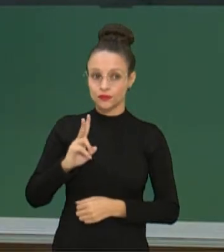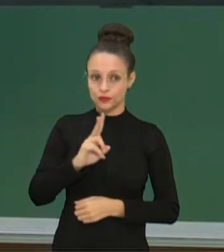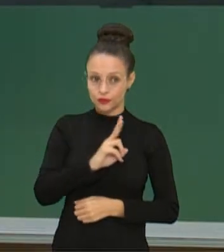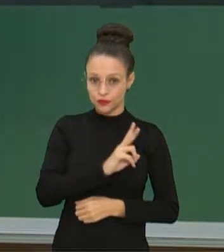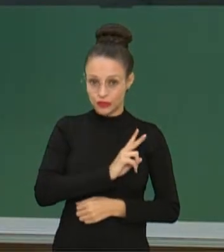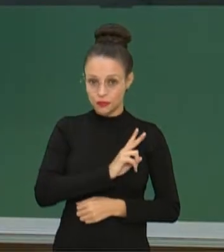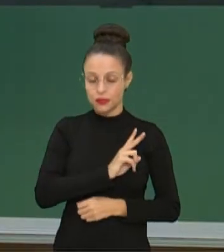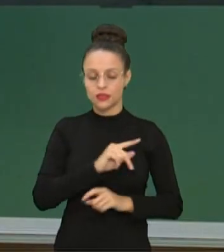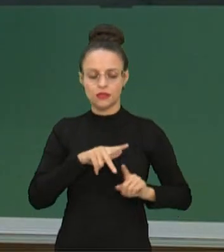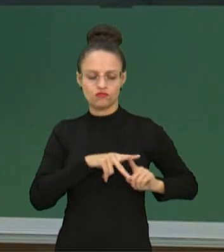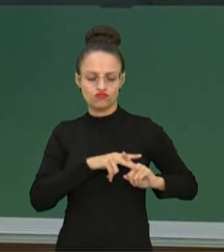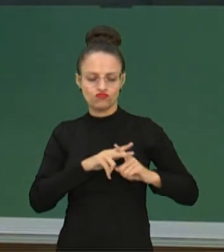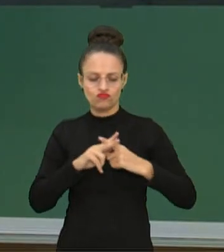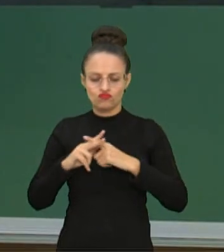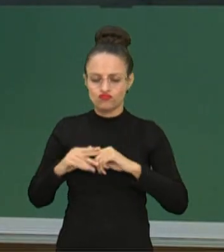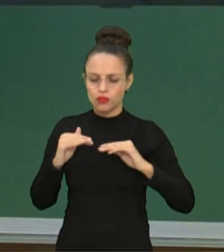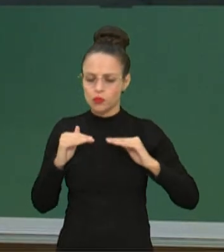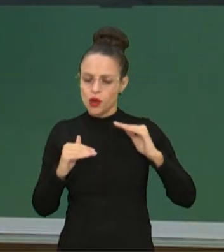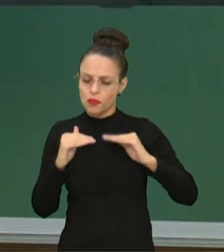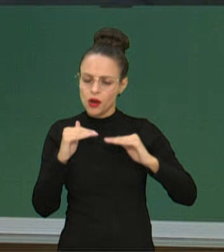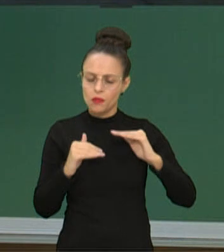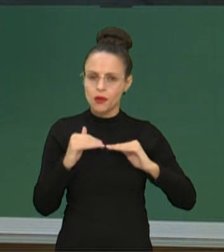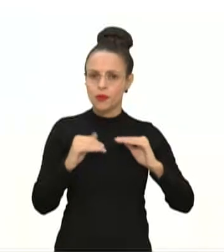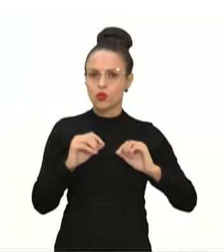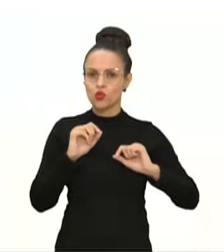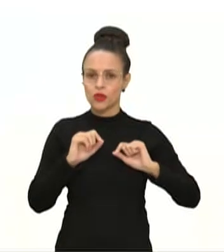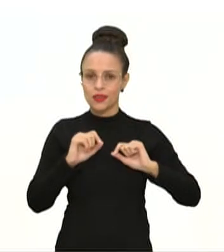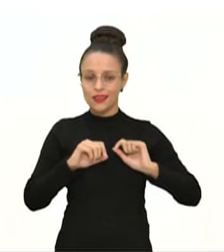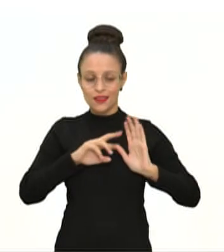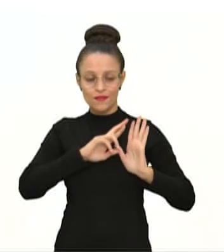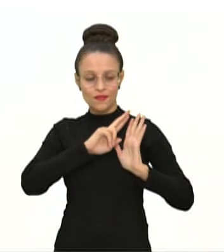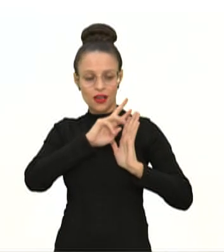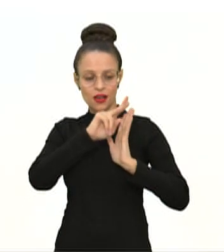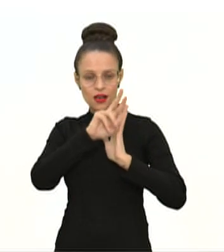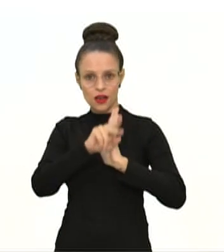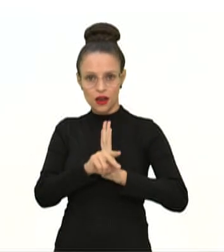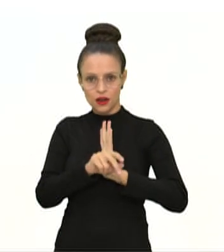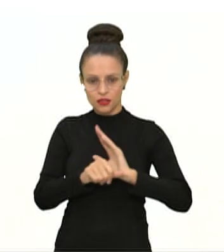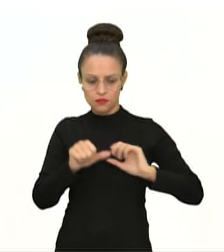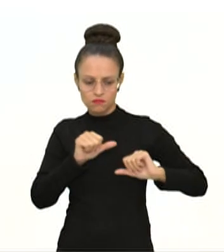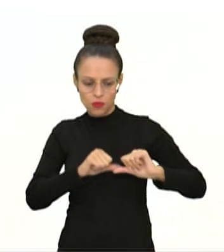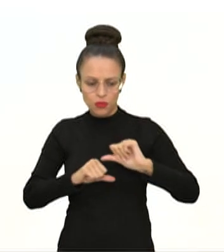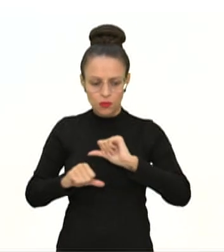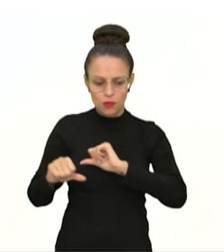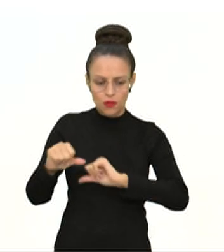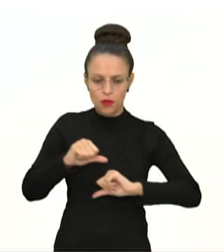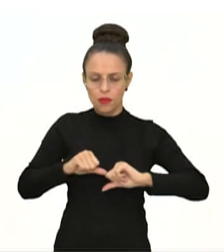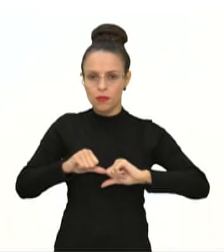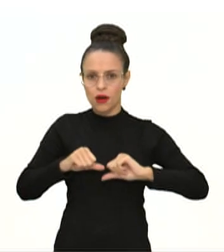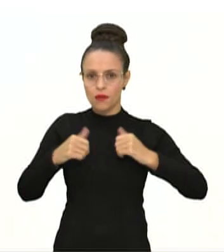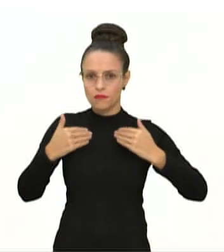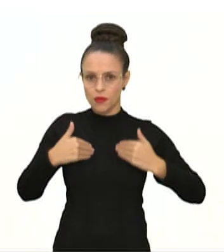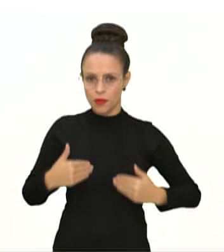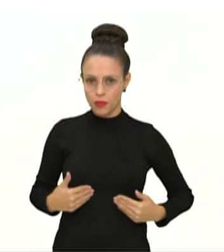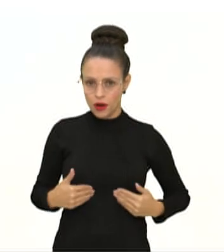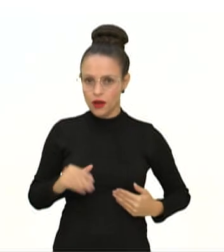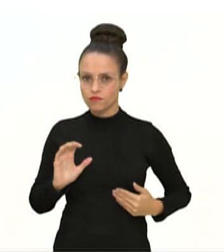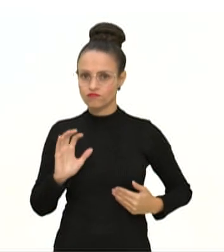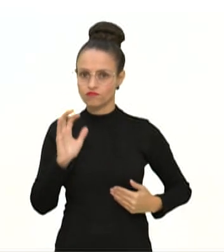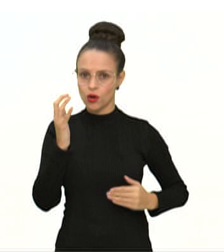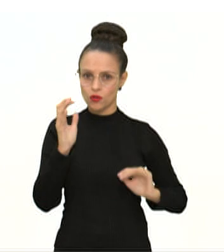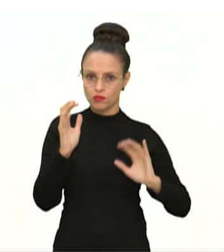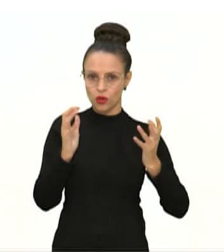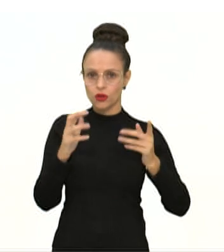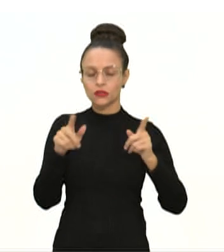vão regular, né, vão fazer com que várias reações químicas aconteçam no nosso organismo. Elas vão